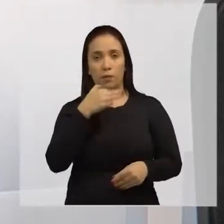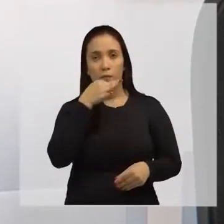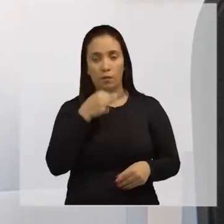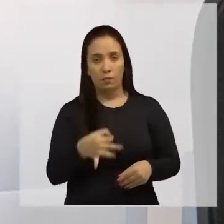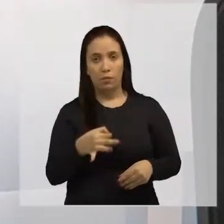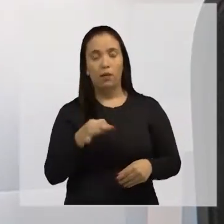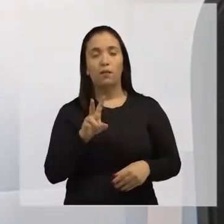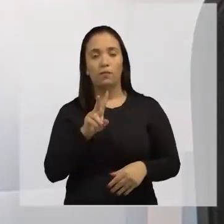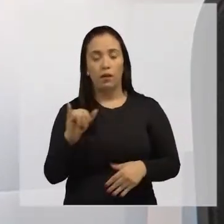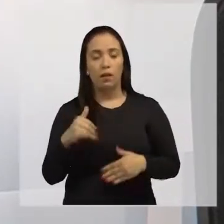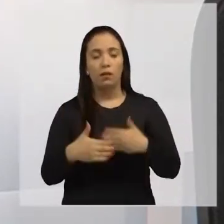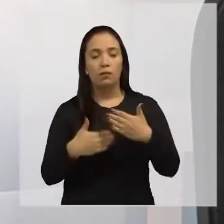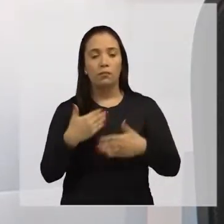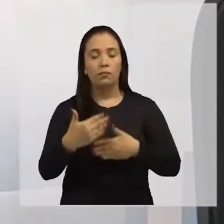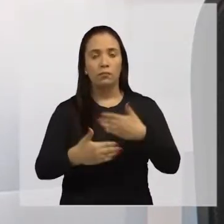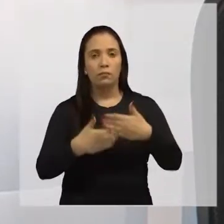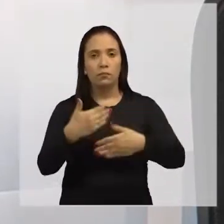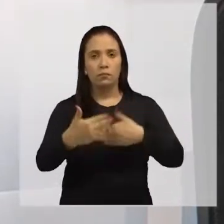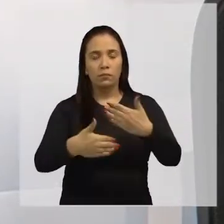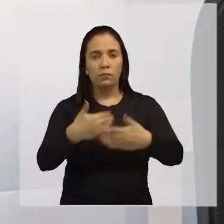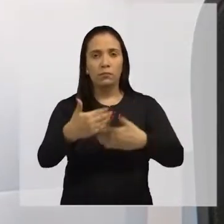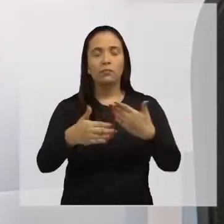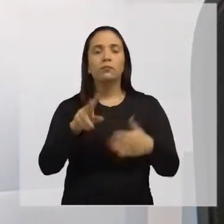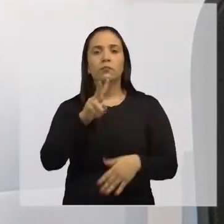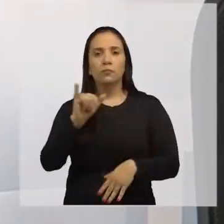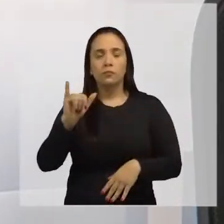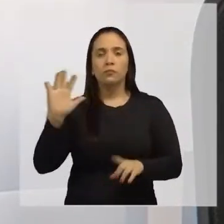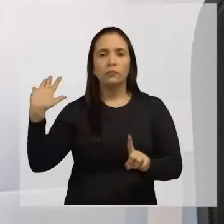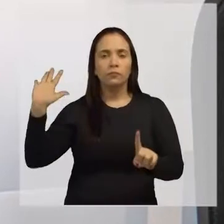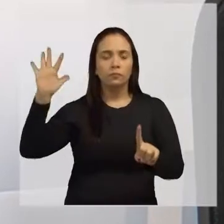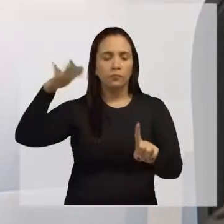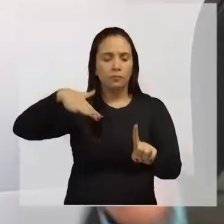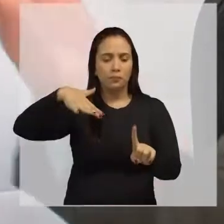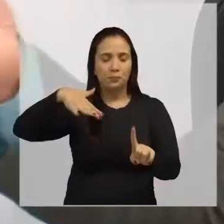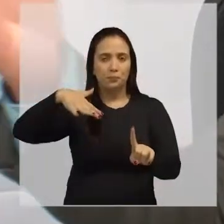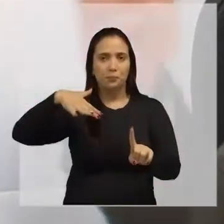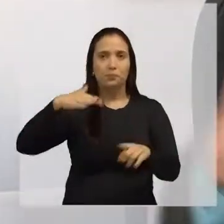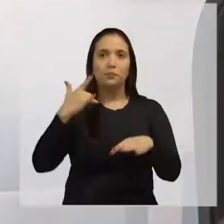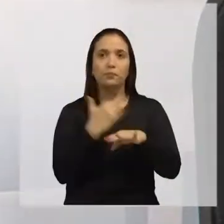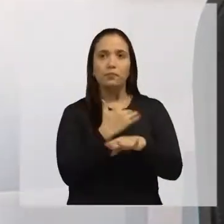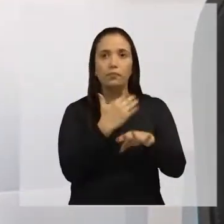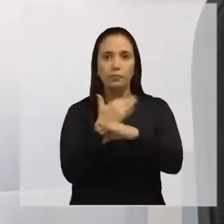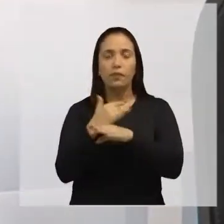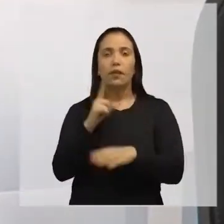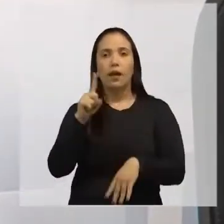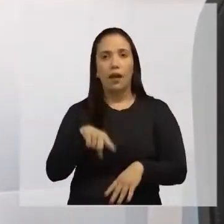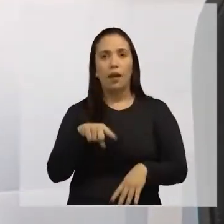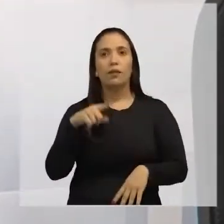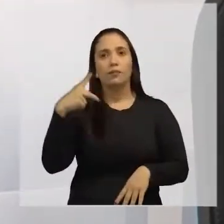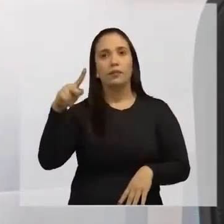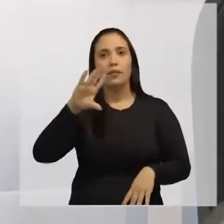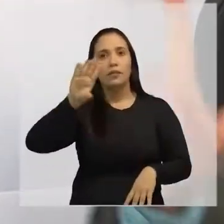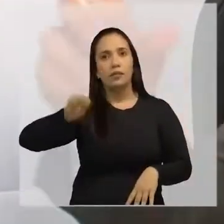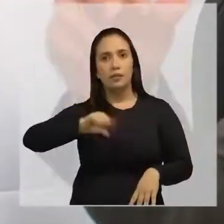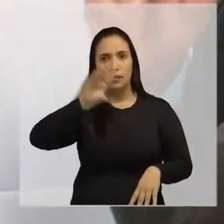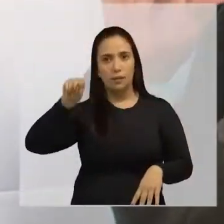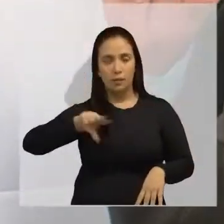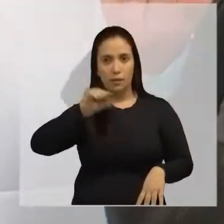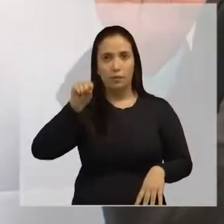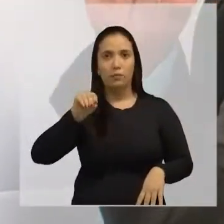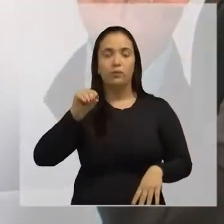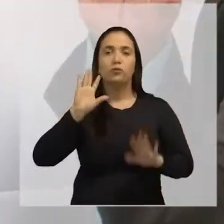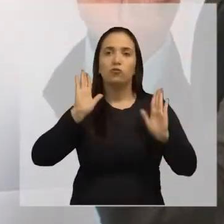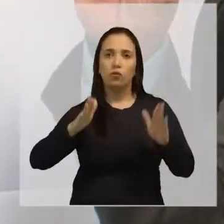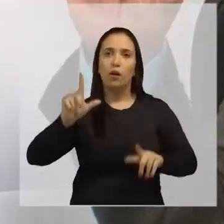passar do tempo, ela também vai ganhar muita força dentro dos centros urbanos, que é do cearense Ciro Gomes. E a imprensa já